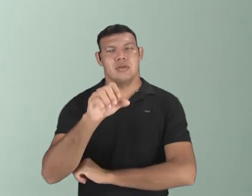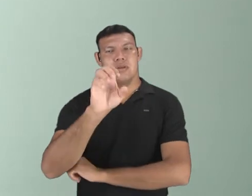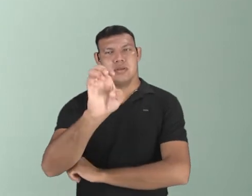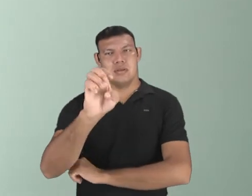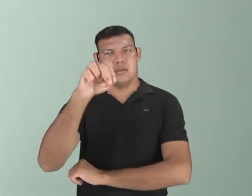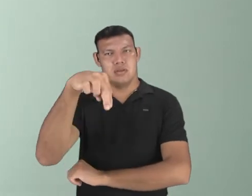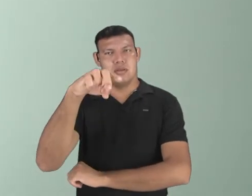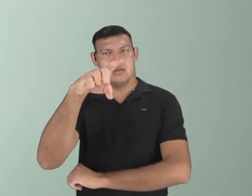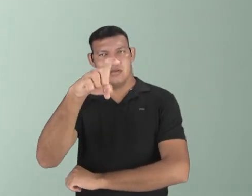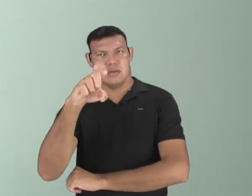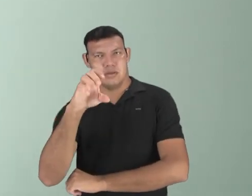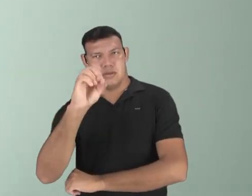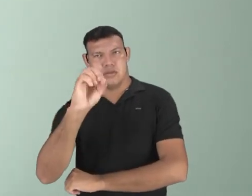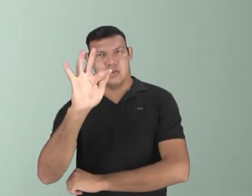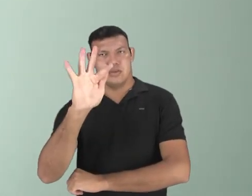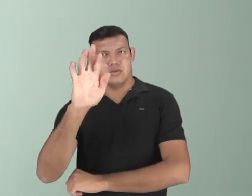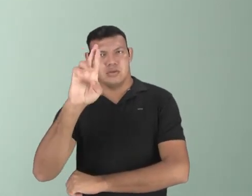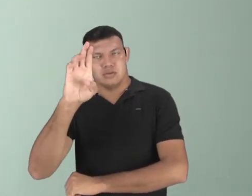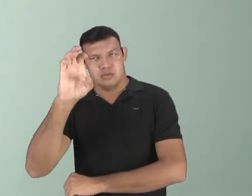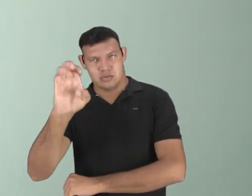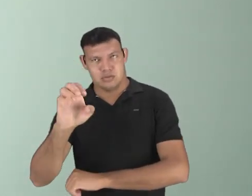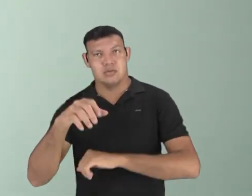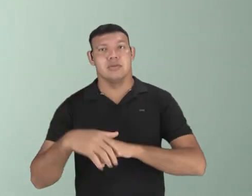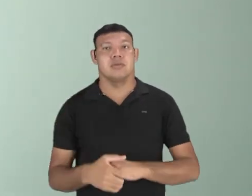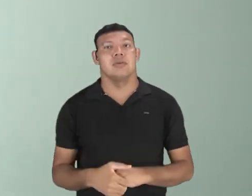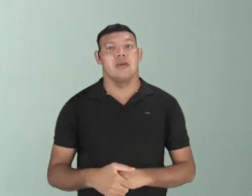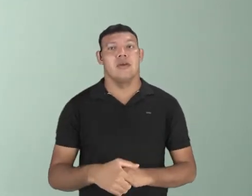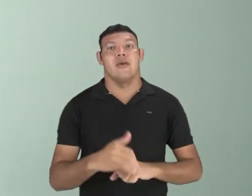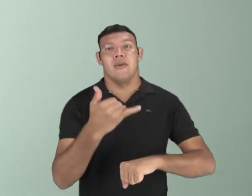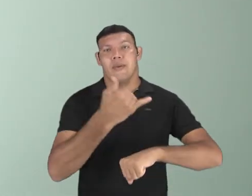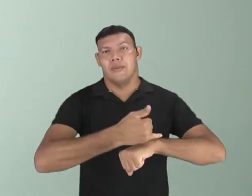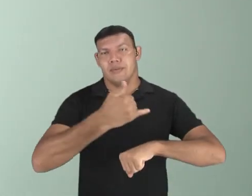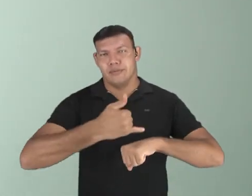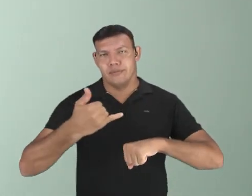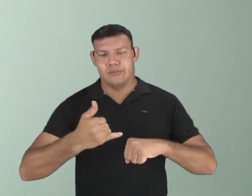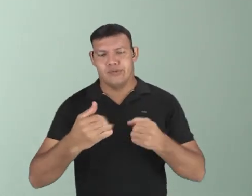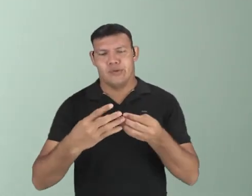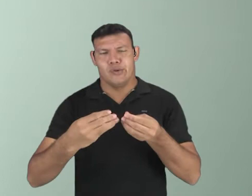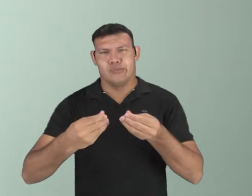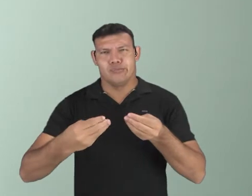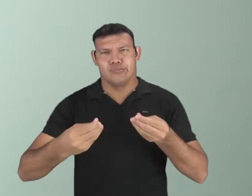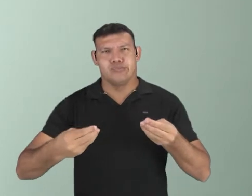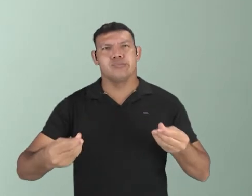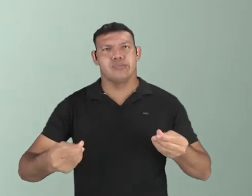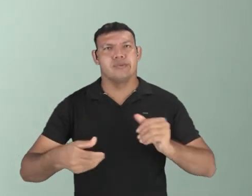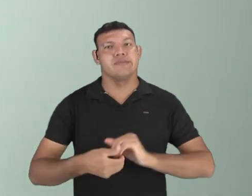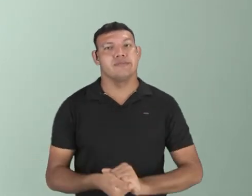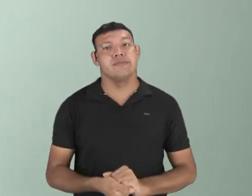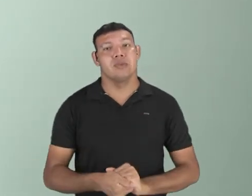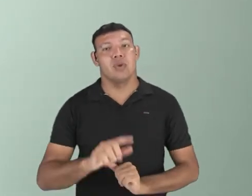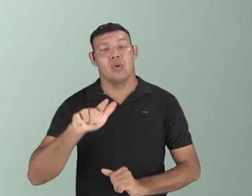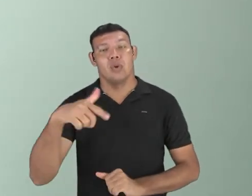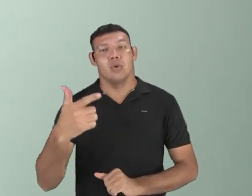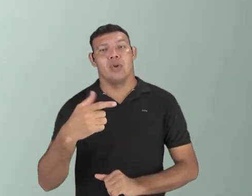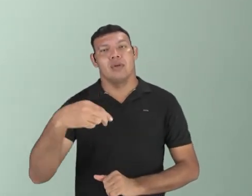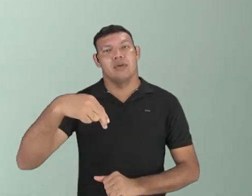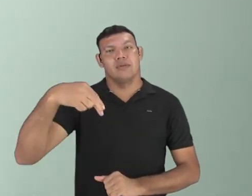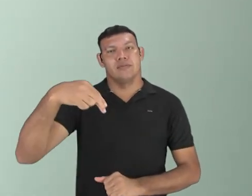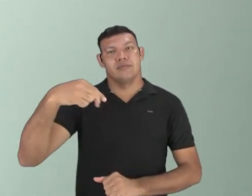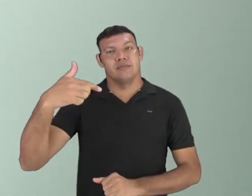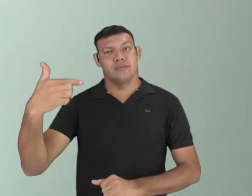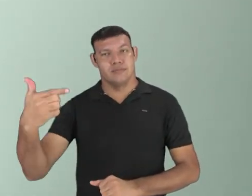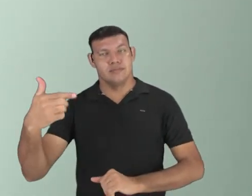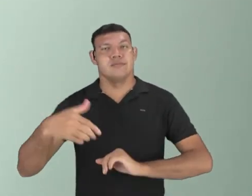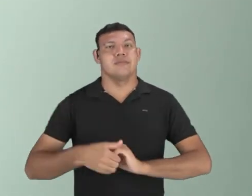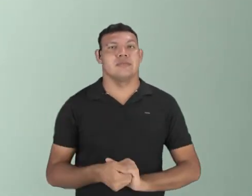enxofre. Ferrobactérias porque elas necessitam da degradação do ferro. E nitrobactérias porque elas necessitam de